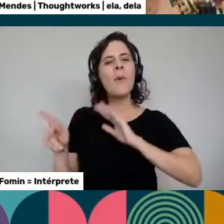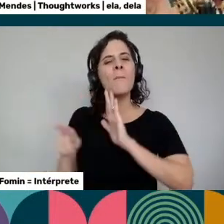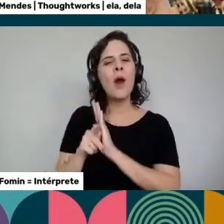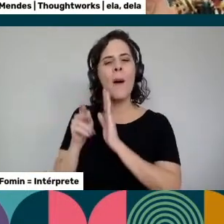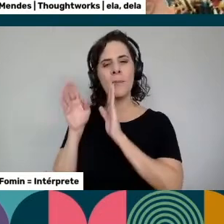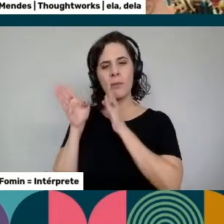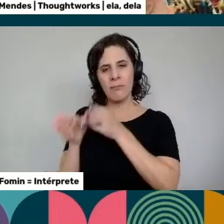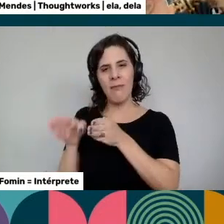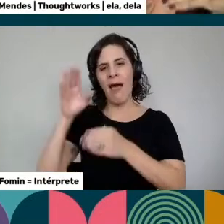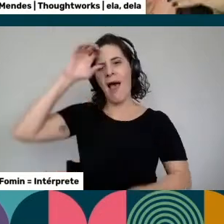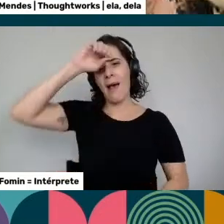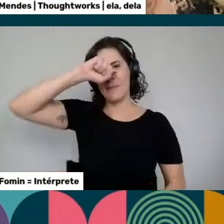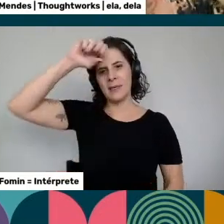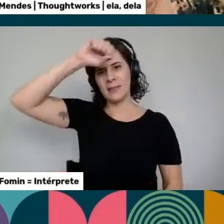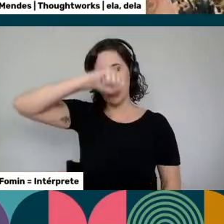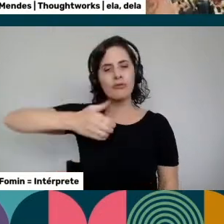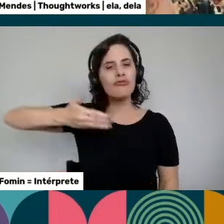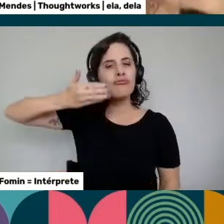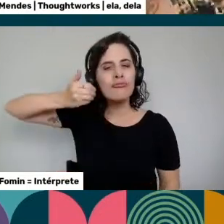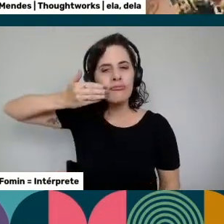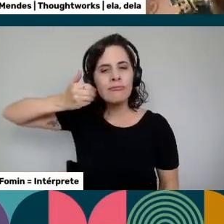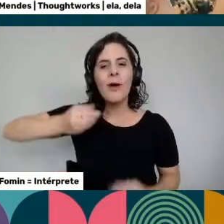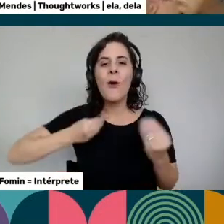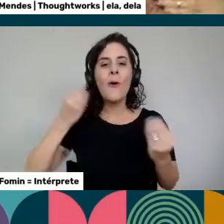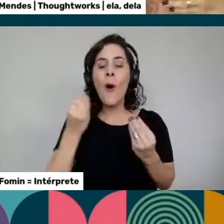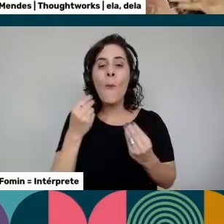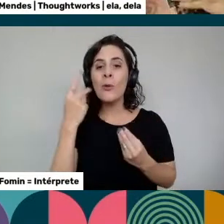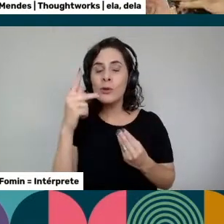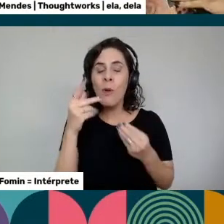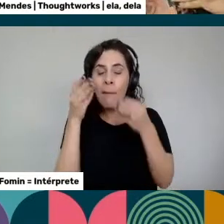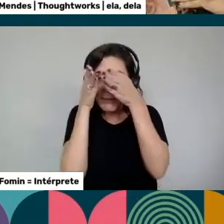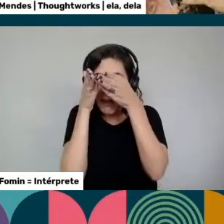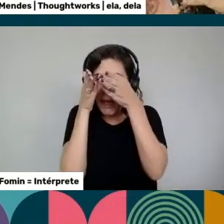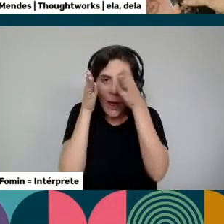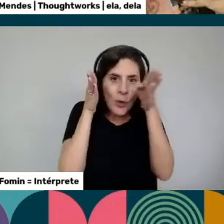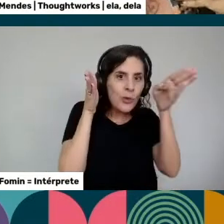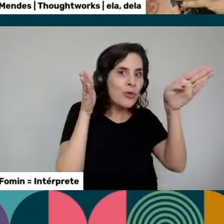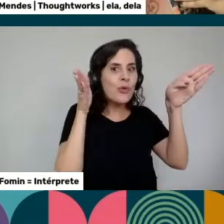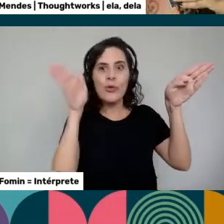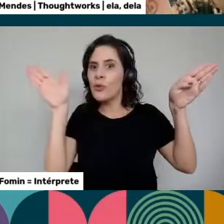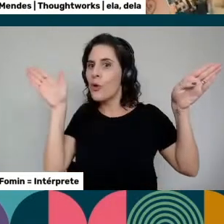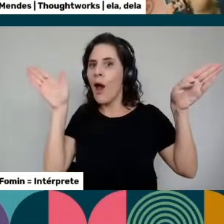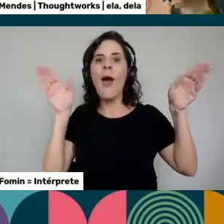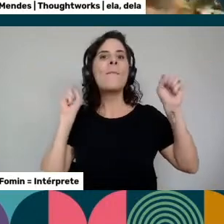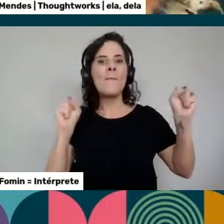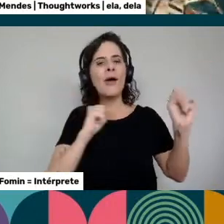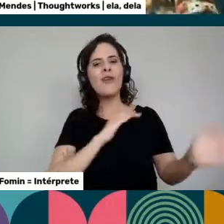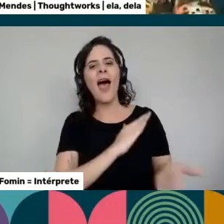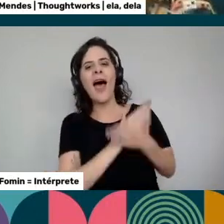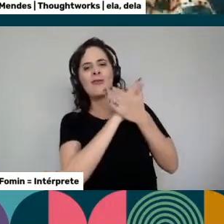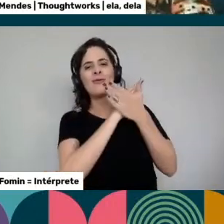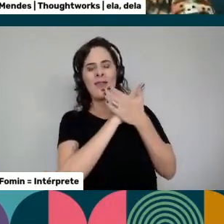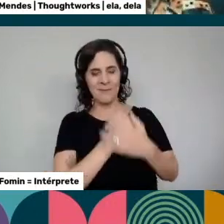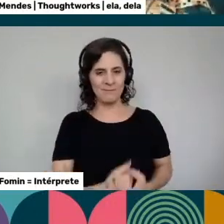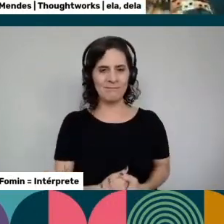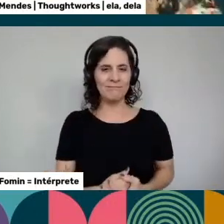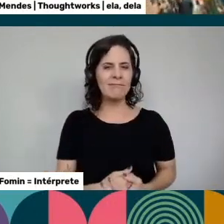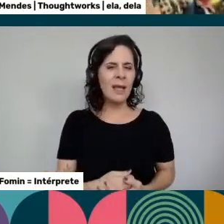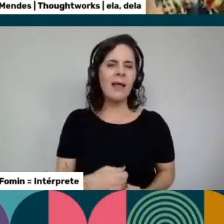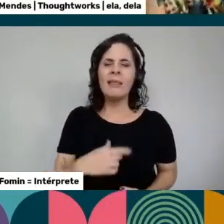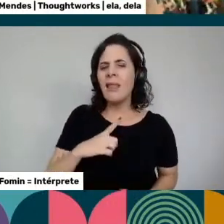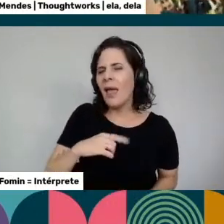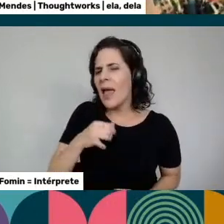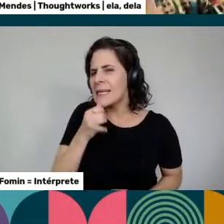né, podem nos ajudar. Quais são alguns exemplos que você tem para mostrar alguns passos,